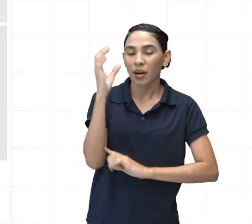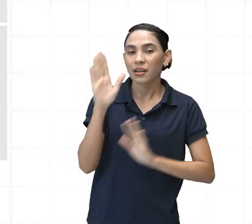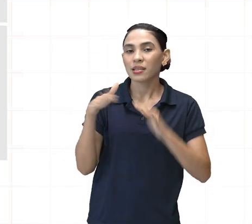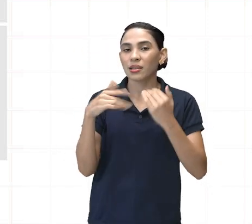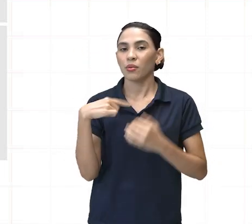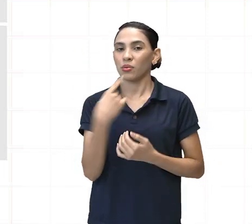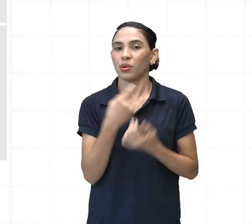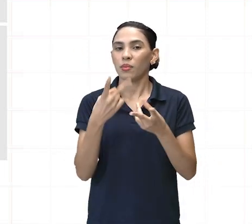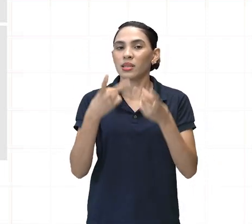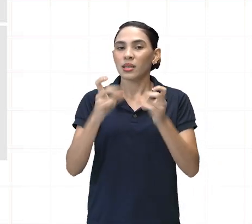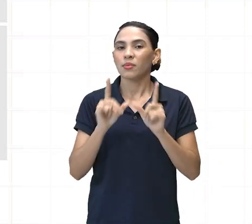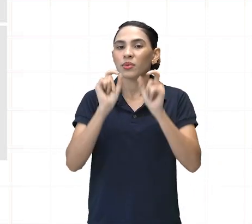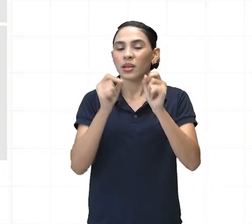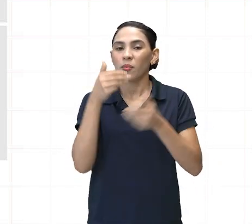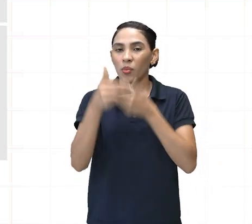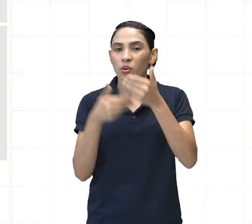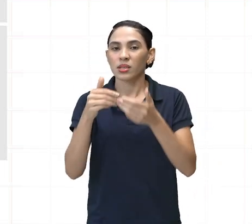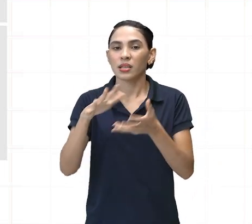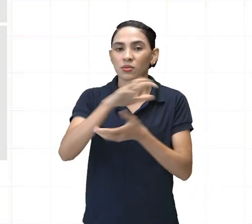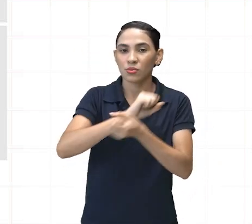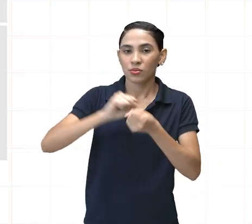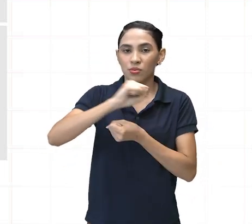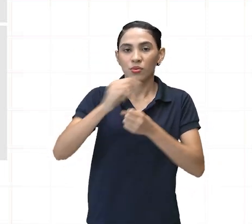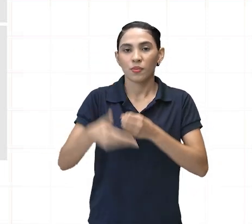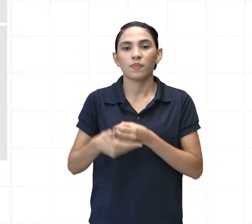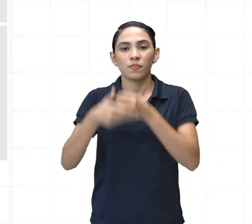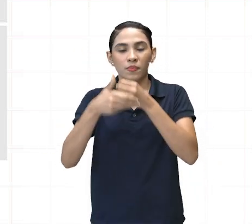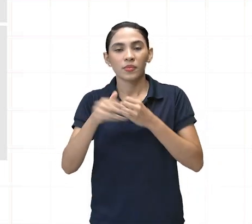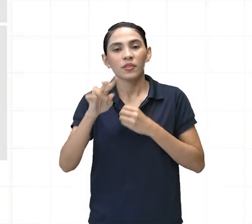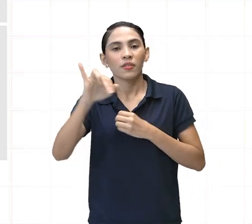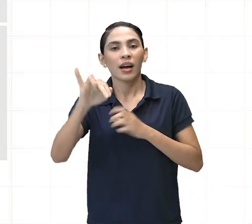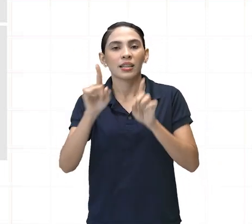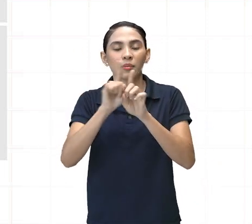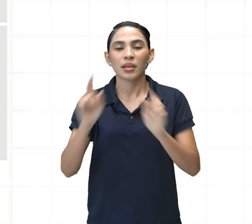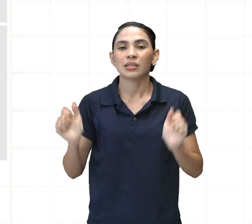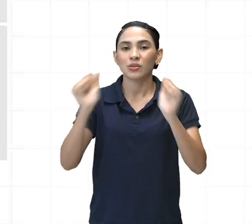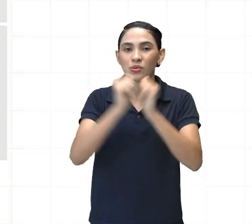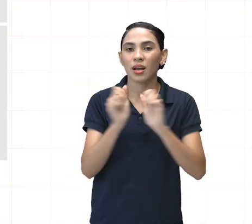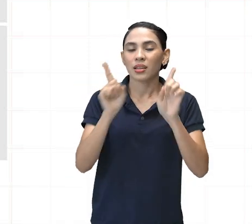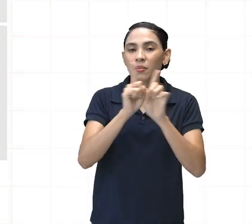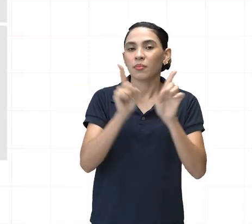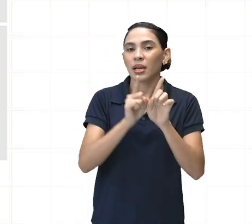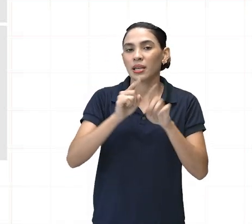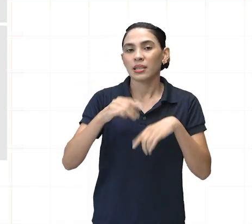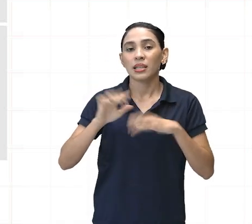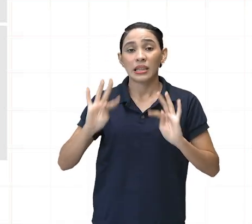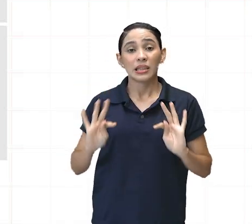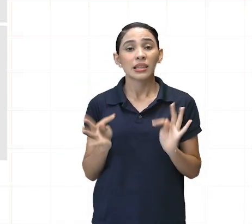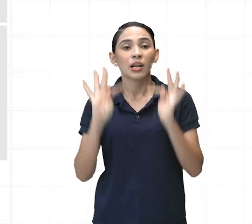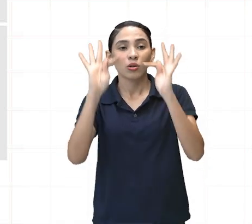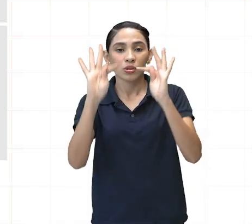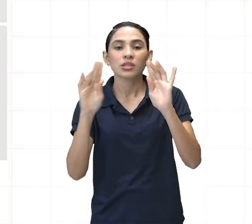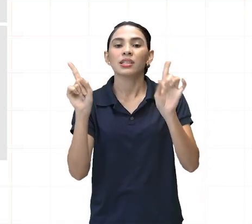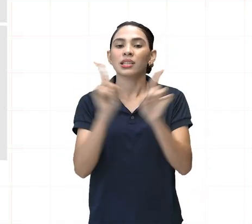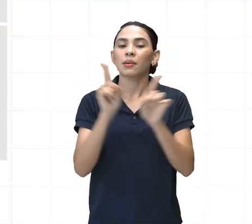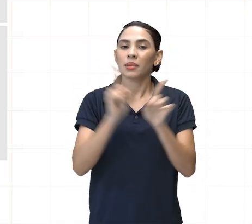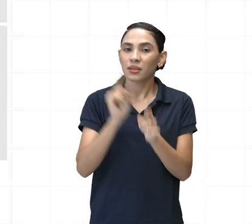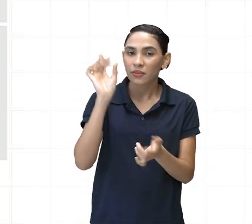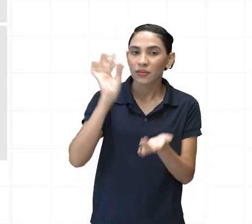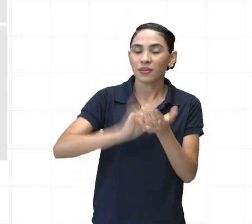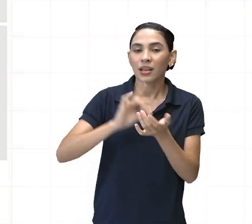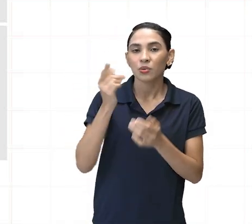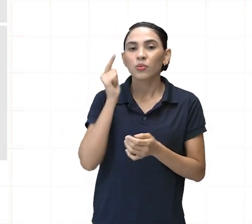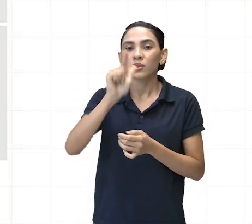gente observa o processo de sustentabilidade que acaba se juntando com essa parte da tecnologia para